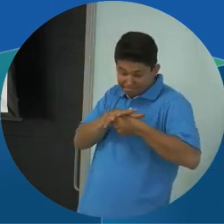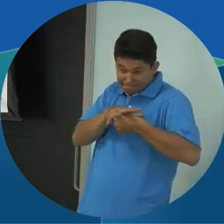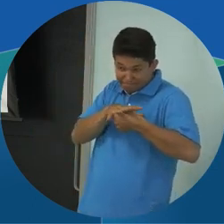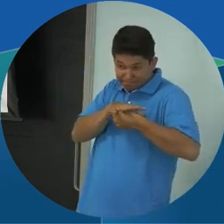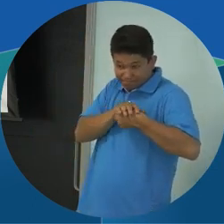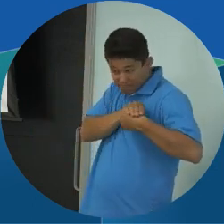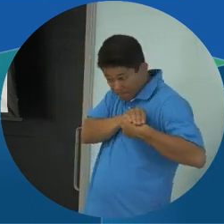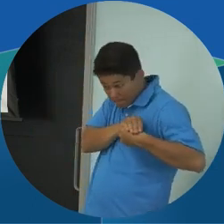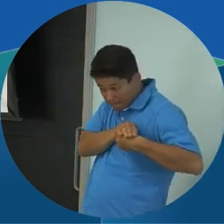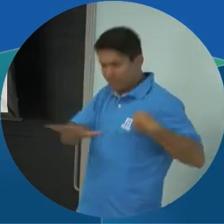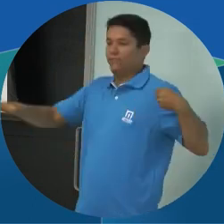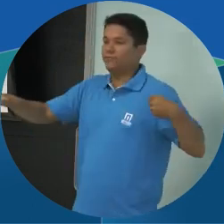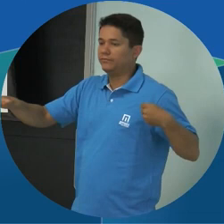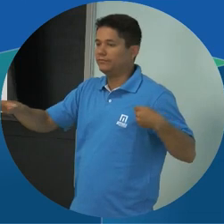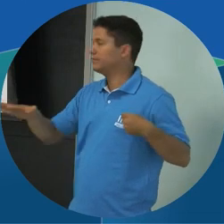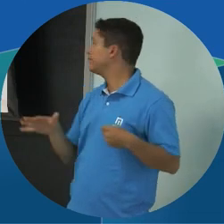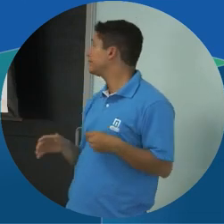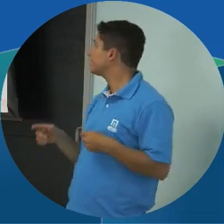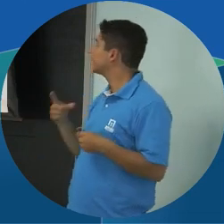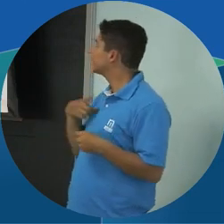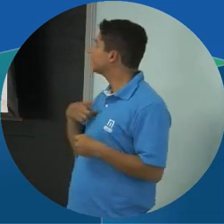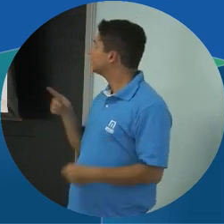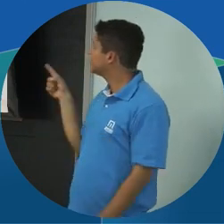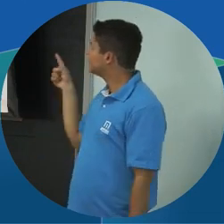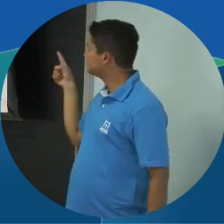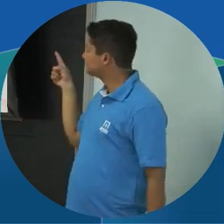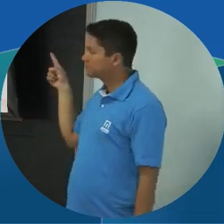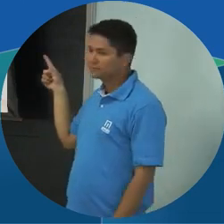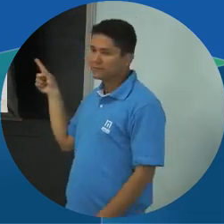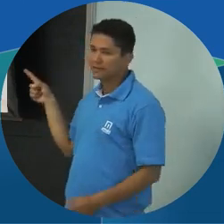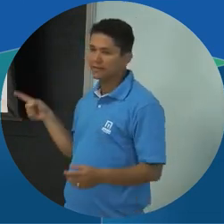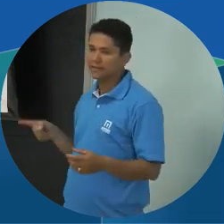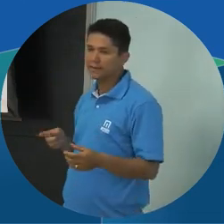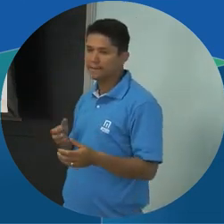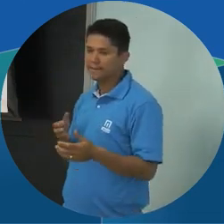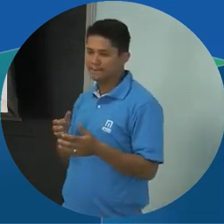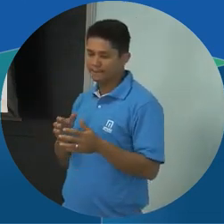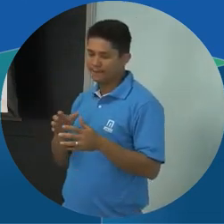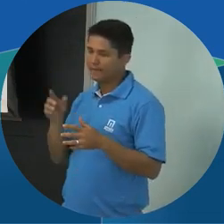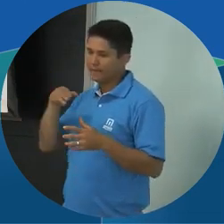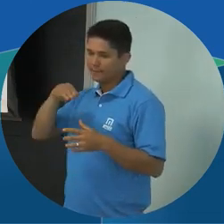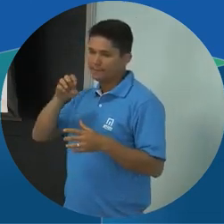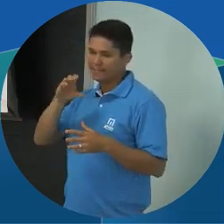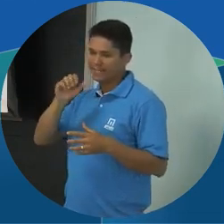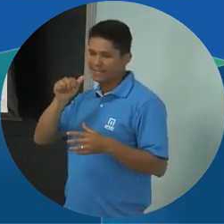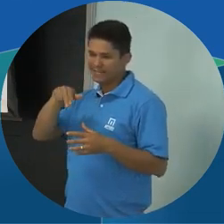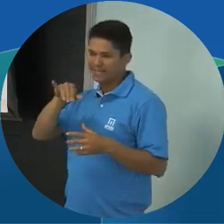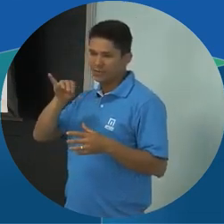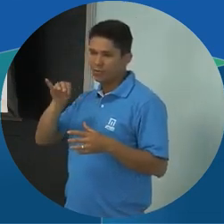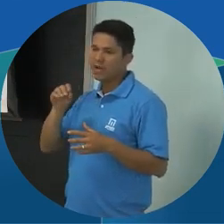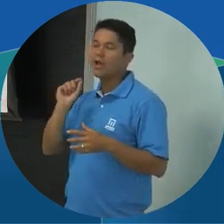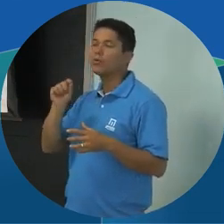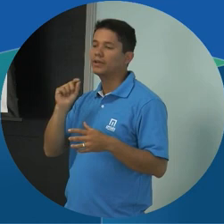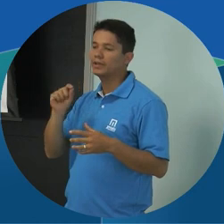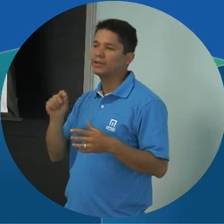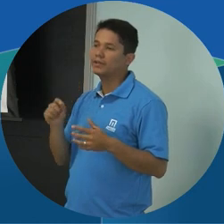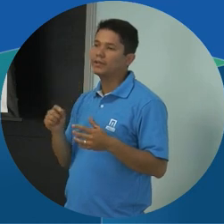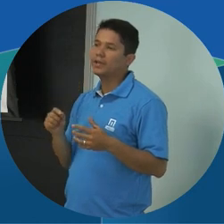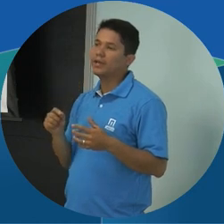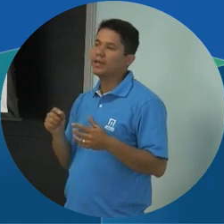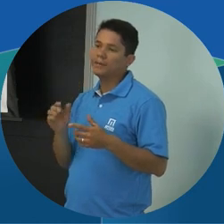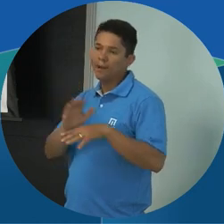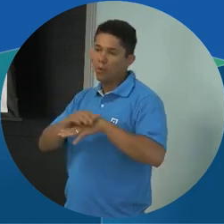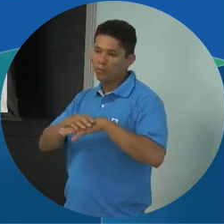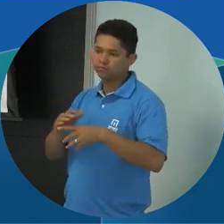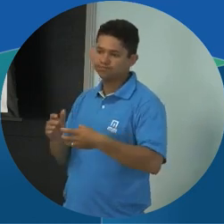água. Eu tenho pistolas de acionamento mecânico. Essas pistolas de acionamento mecânico, elas não funcionam